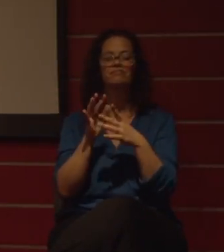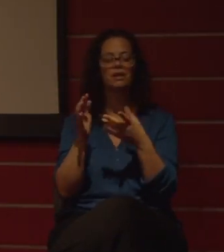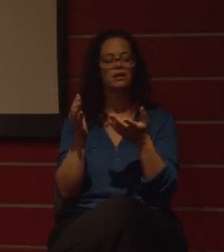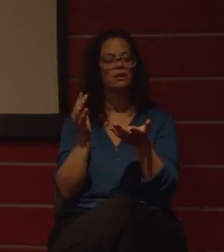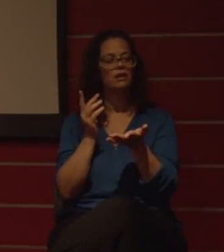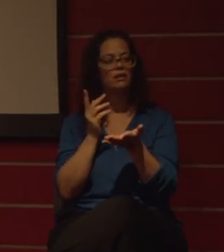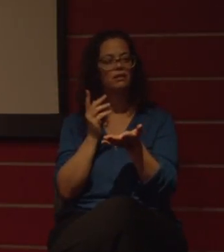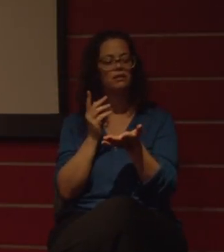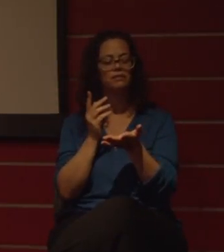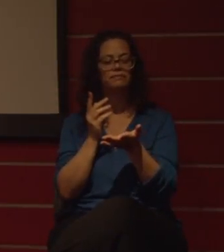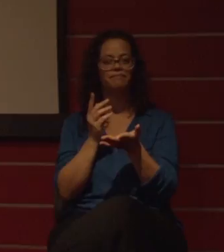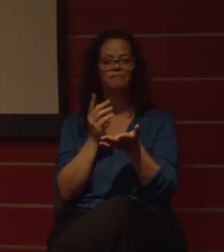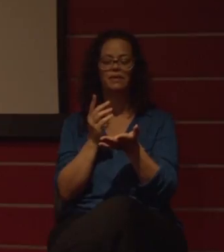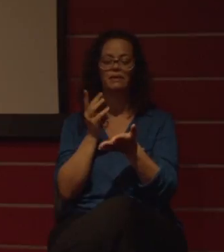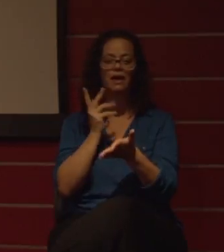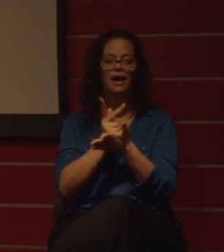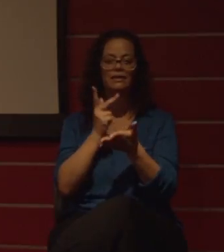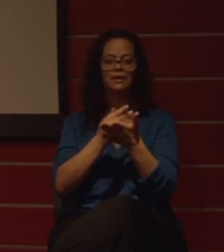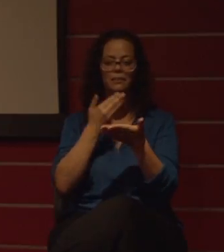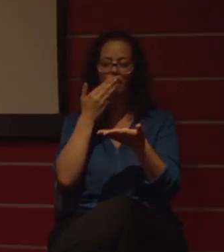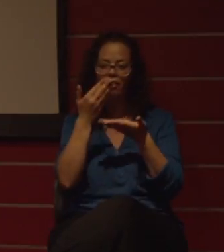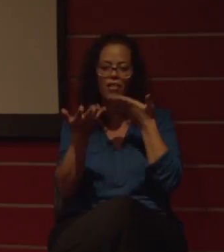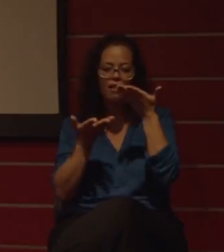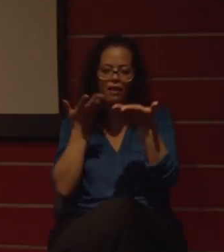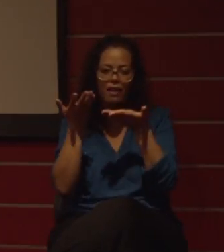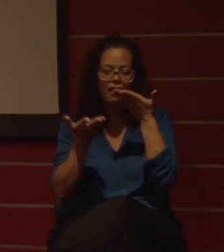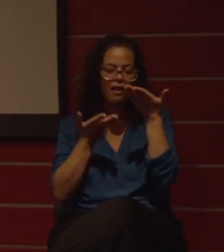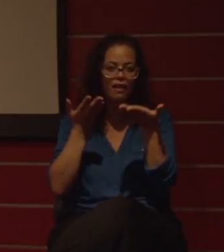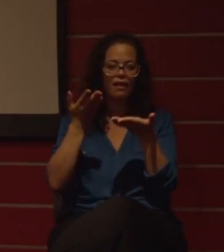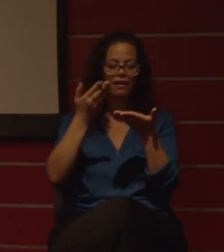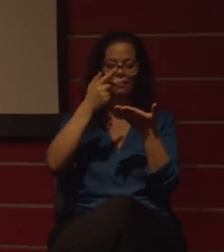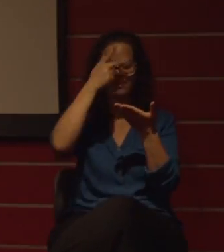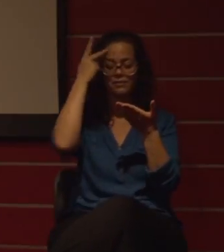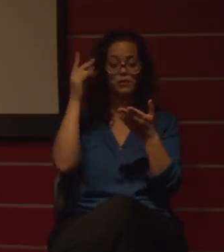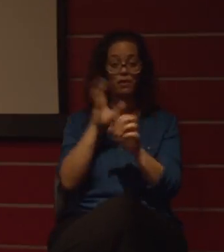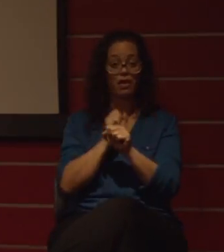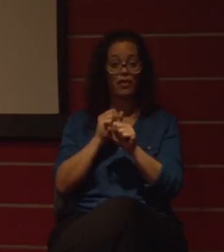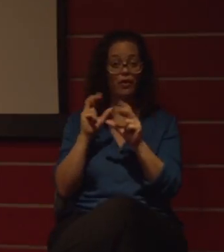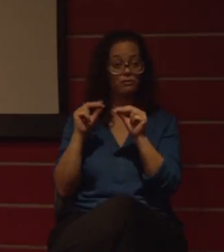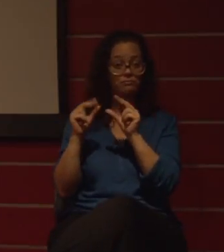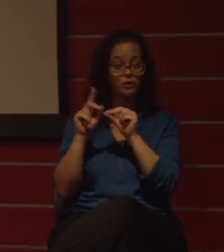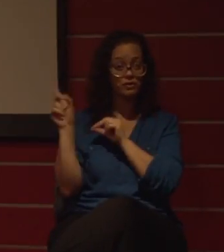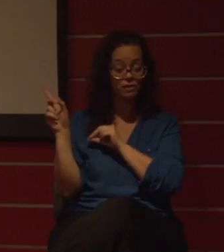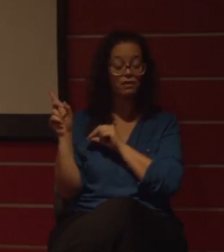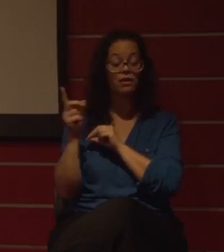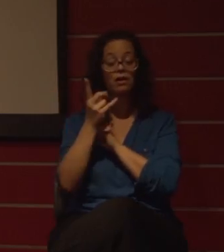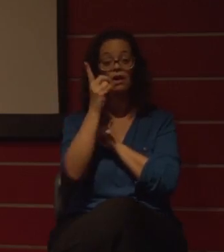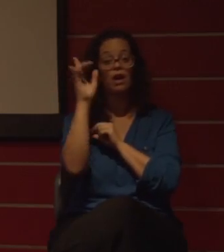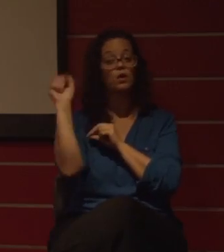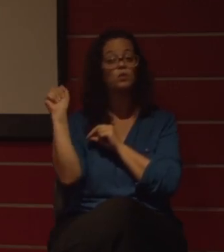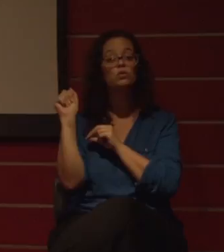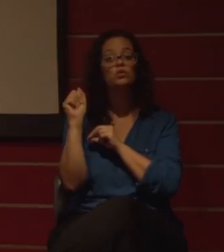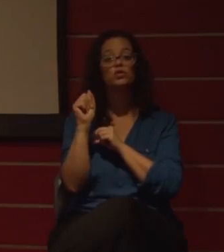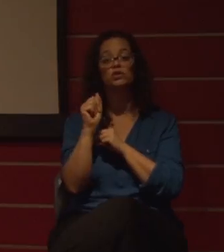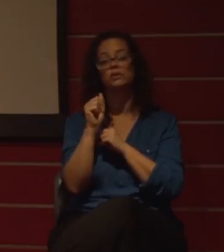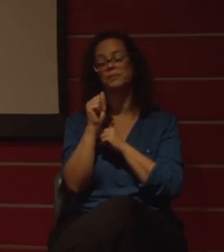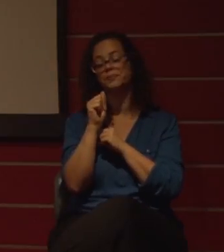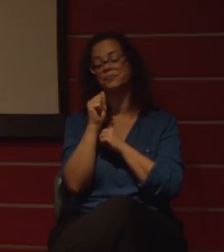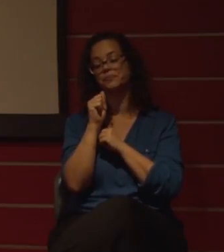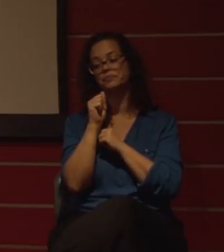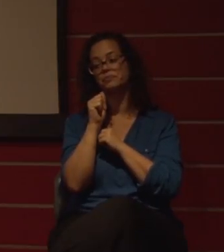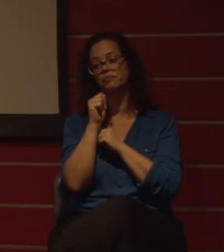eh cativante né e um dia ele pega a a personagem da da